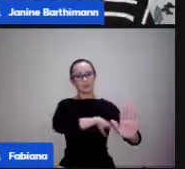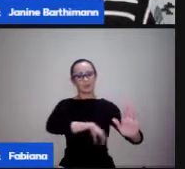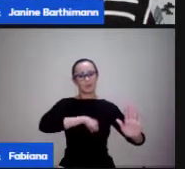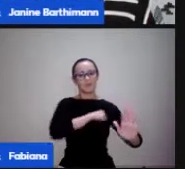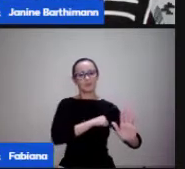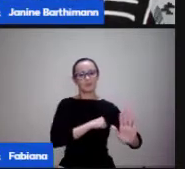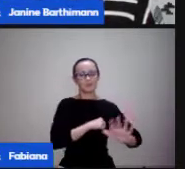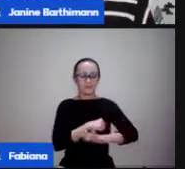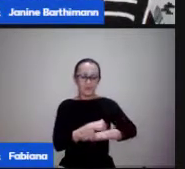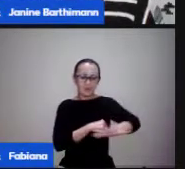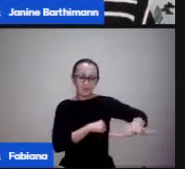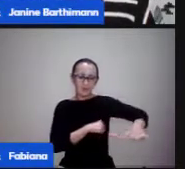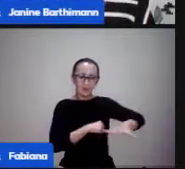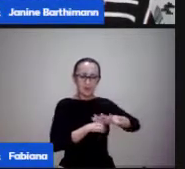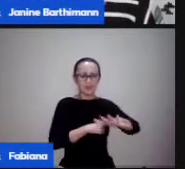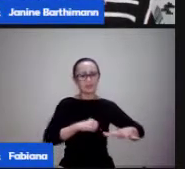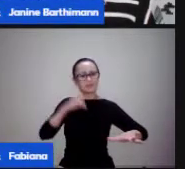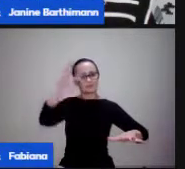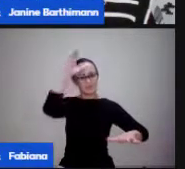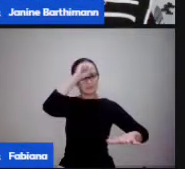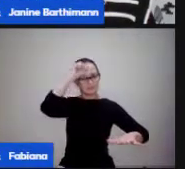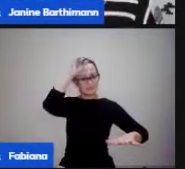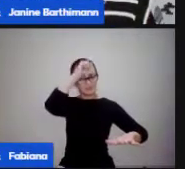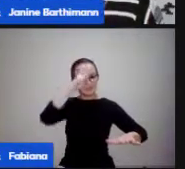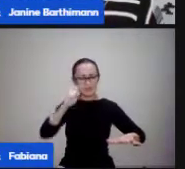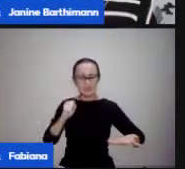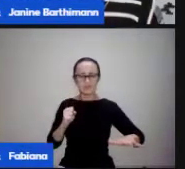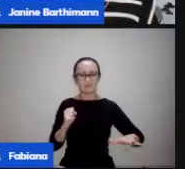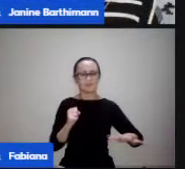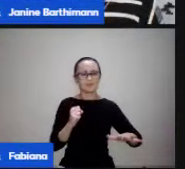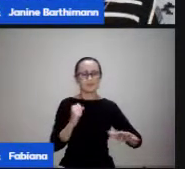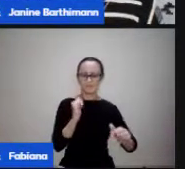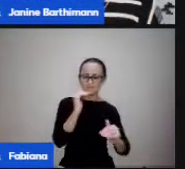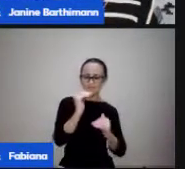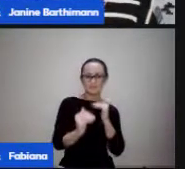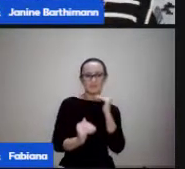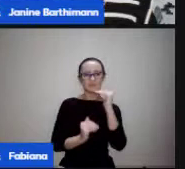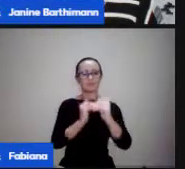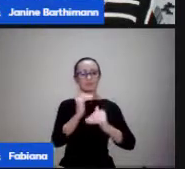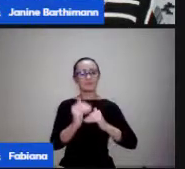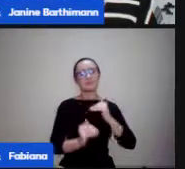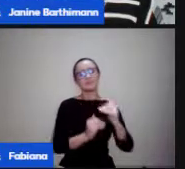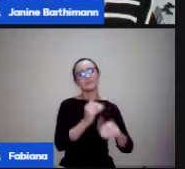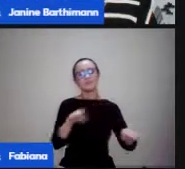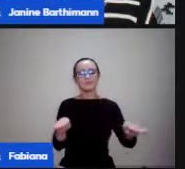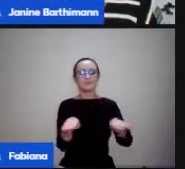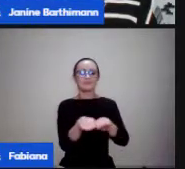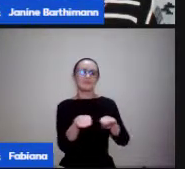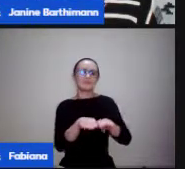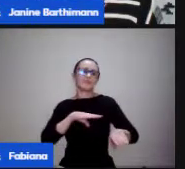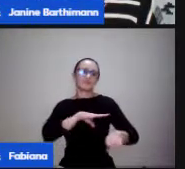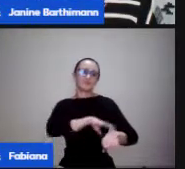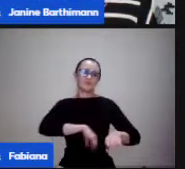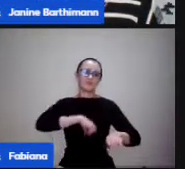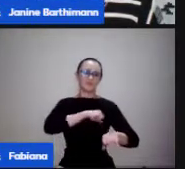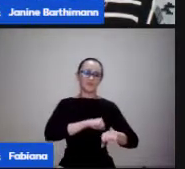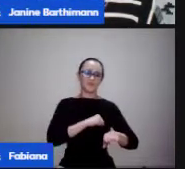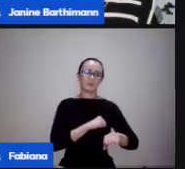de saber, é um espaço de conhecimento e é um espaço de amor, um espaço